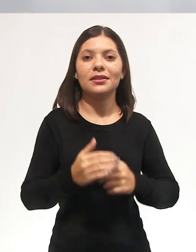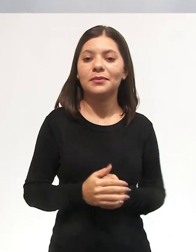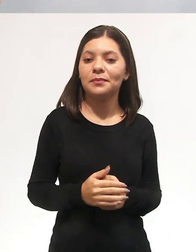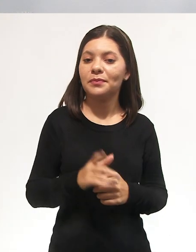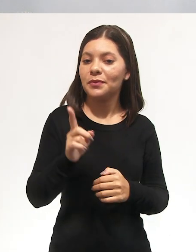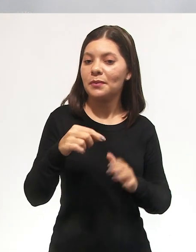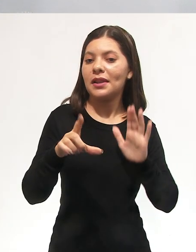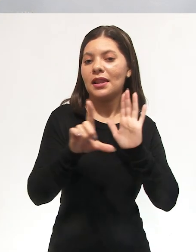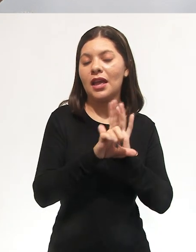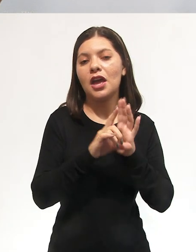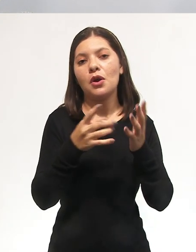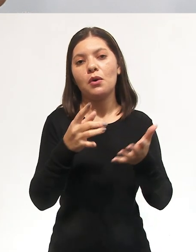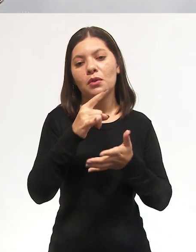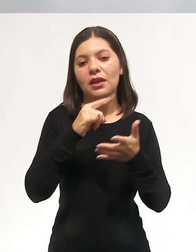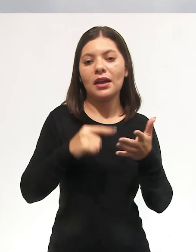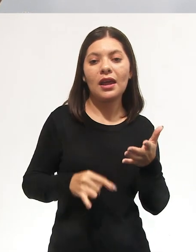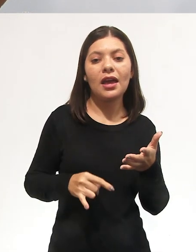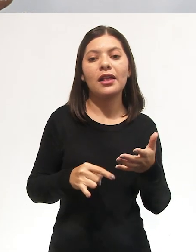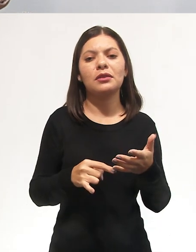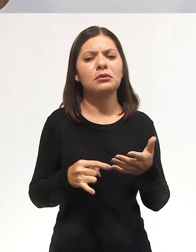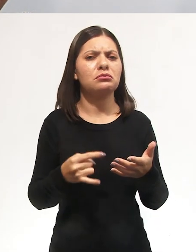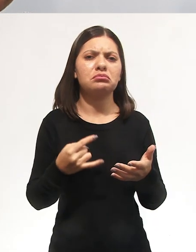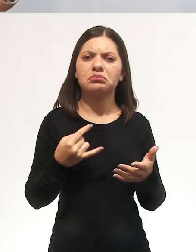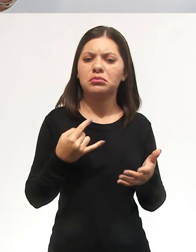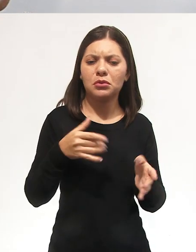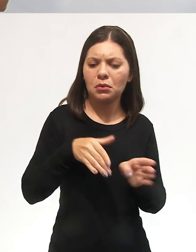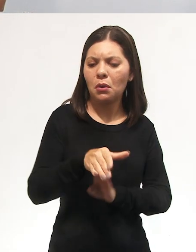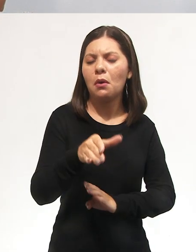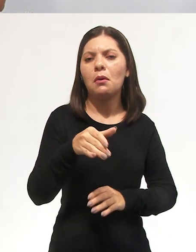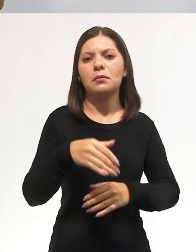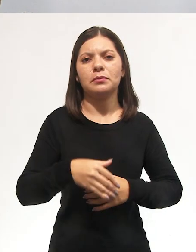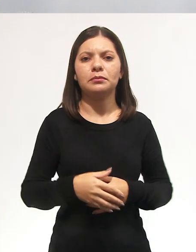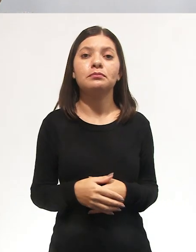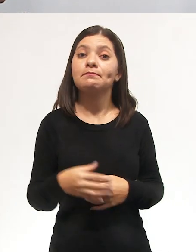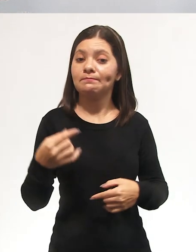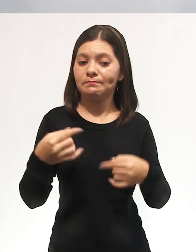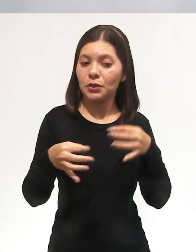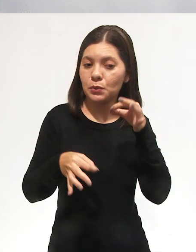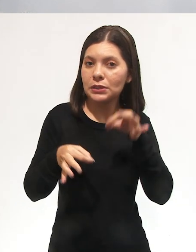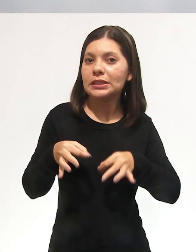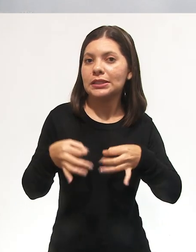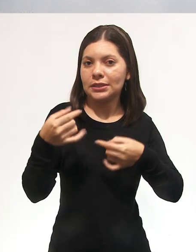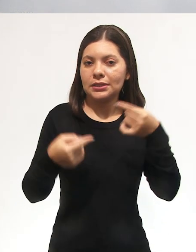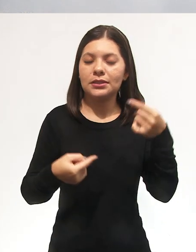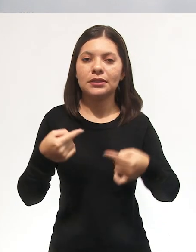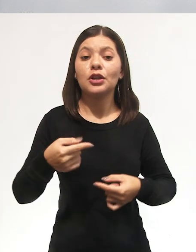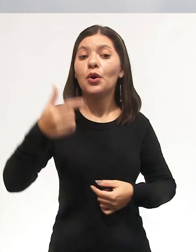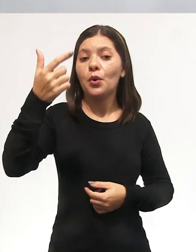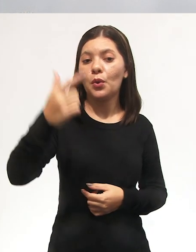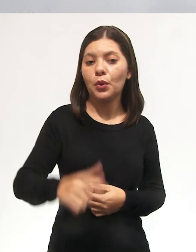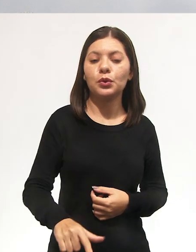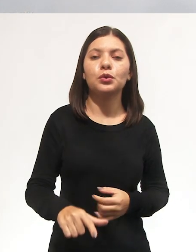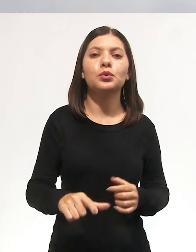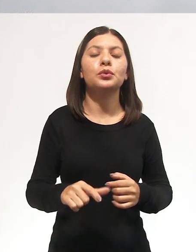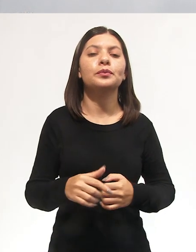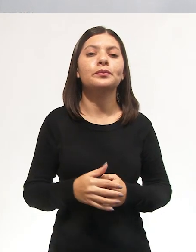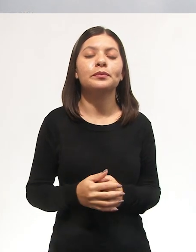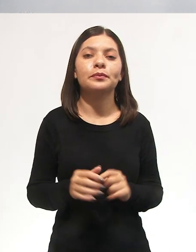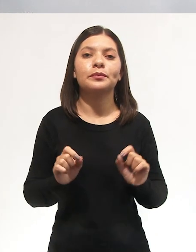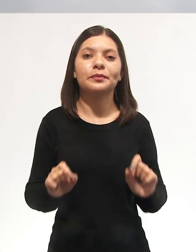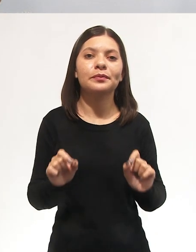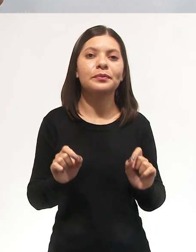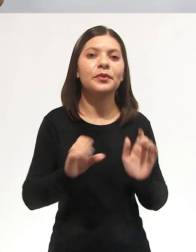legislação. Uma lei, um decreto, uma regulamentação, uma diretriz, uma instrução normativa. A gente tem o currículo, que